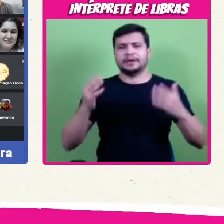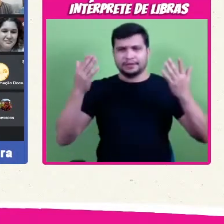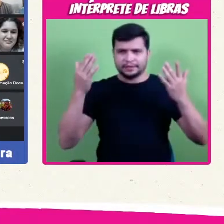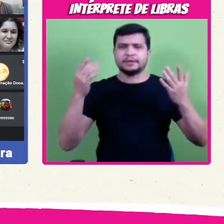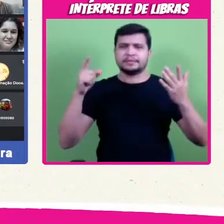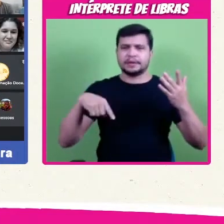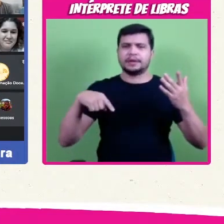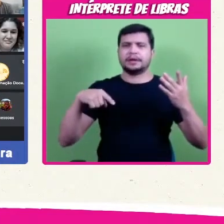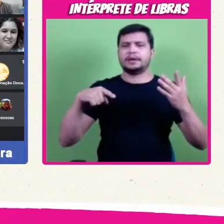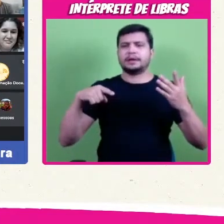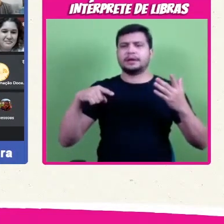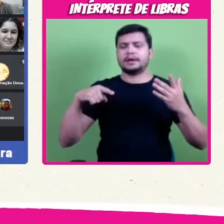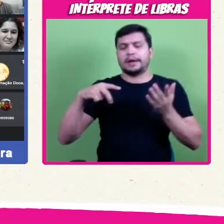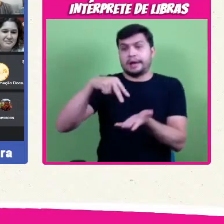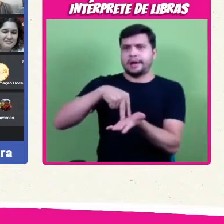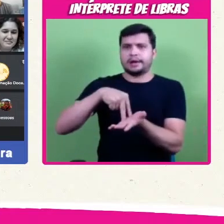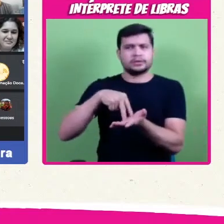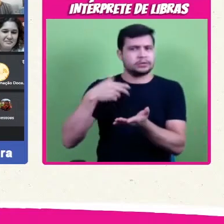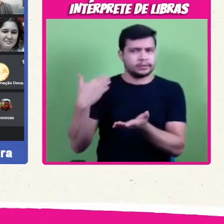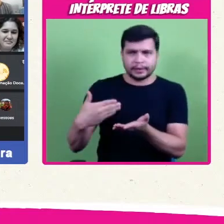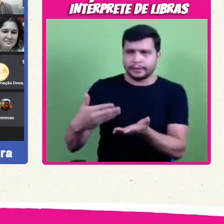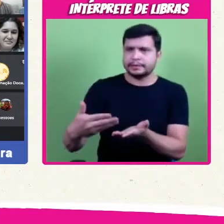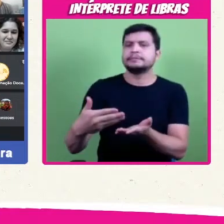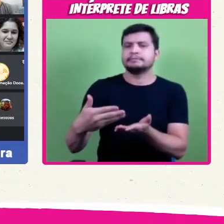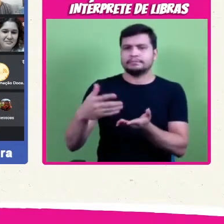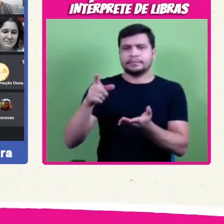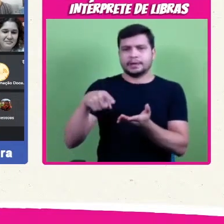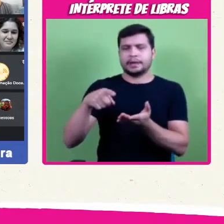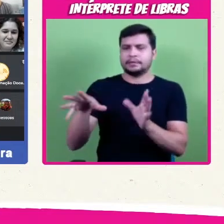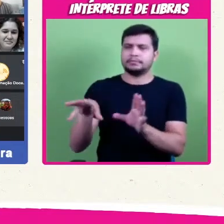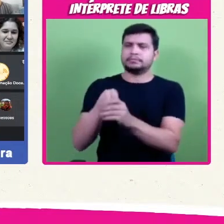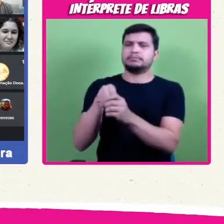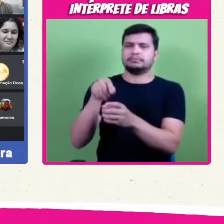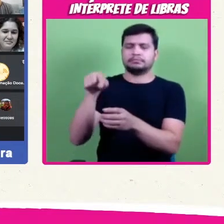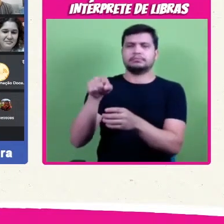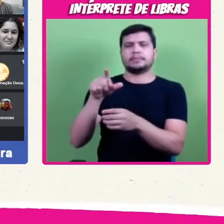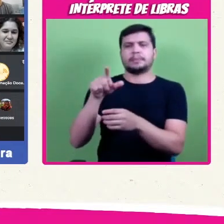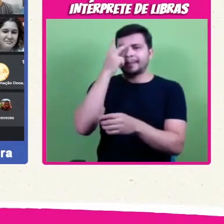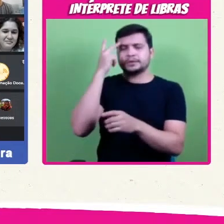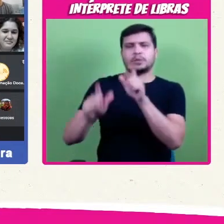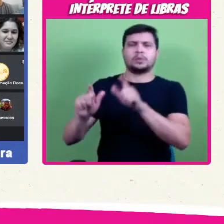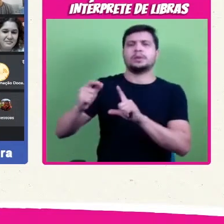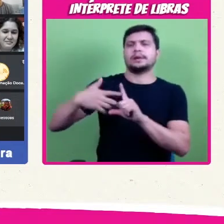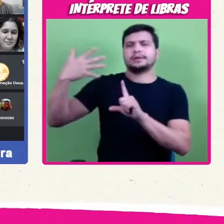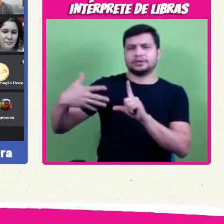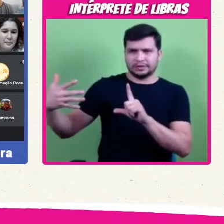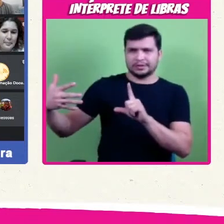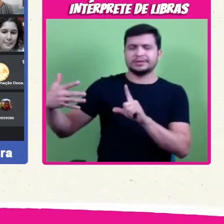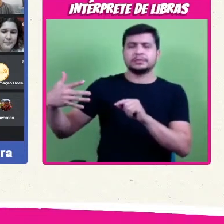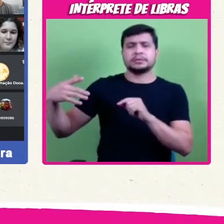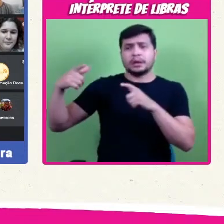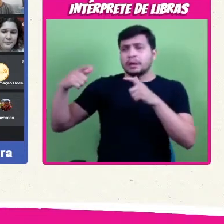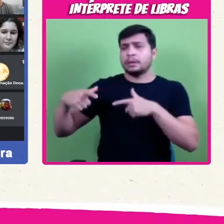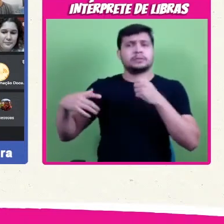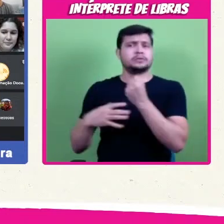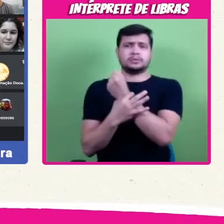de resistência, né, ele é construído por pessoas LGBTI+, para pessoas LGBTI+, né, é o nosso espaço seguro,